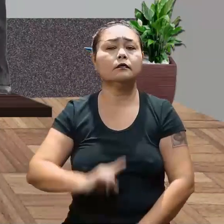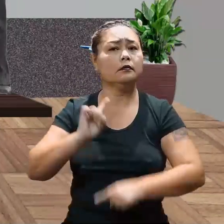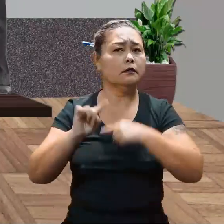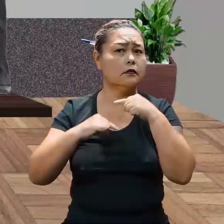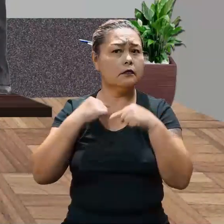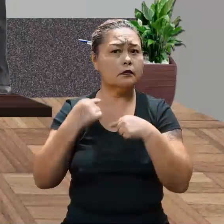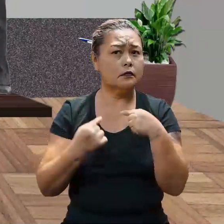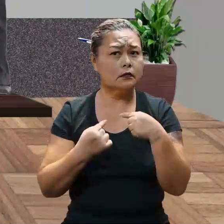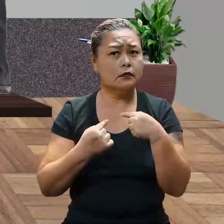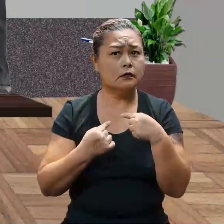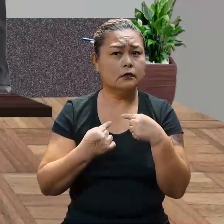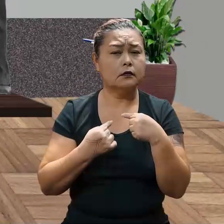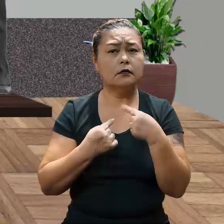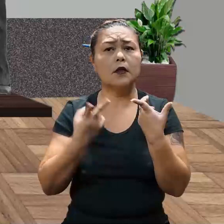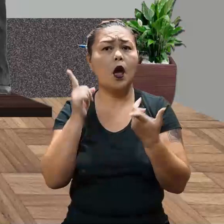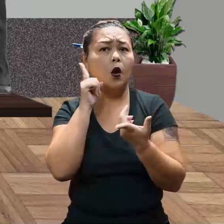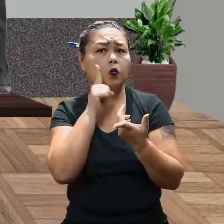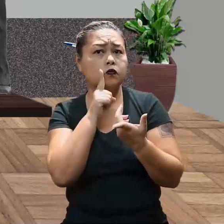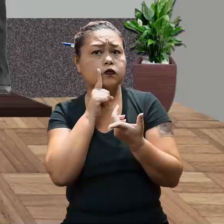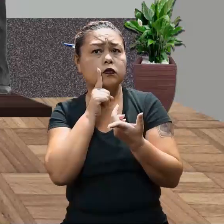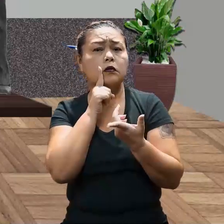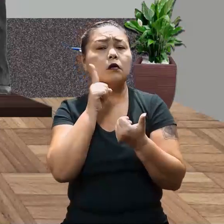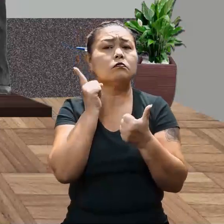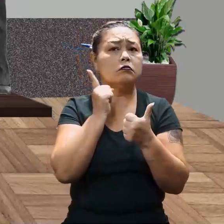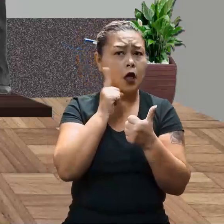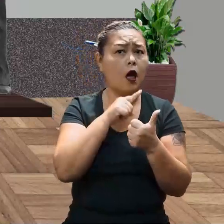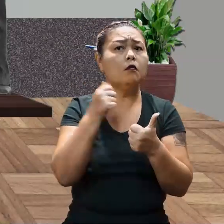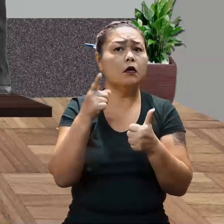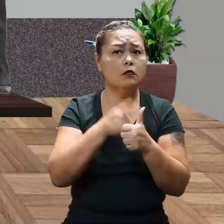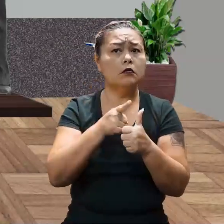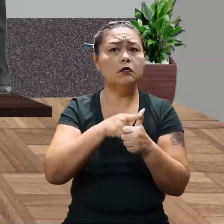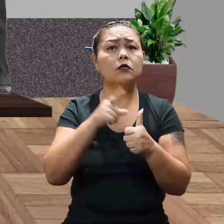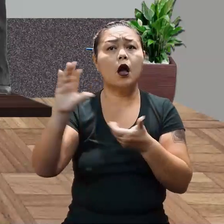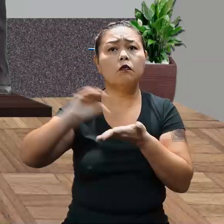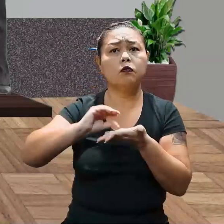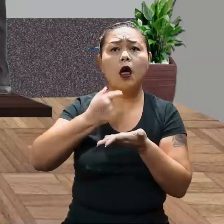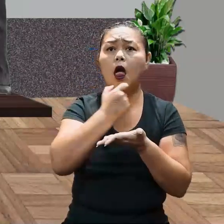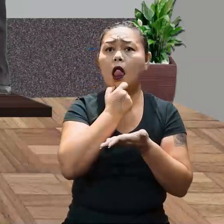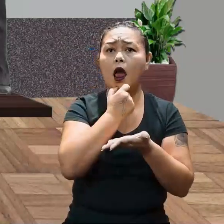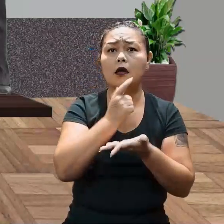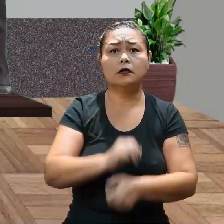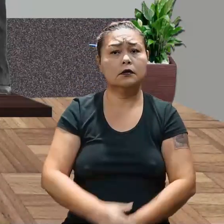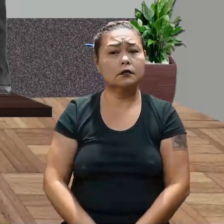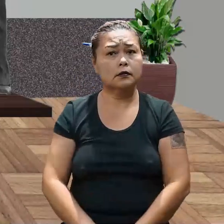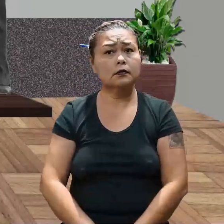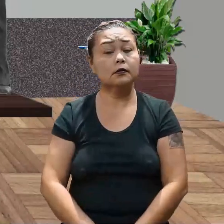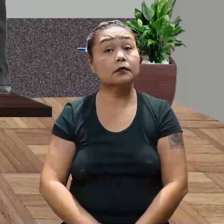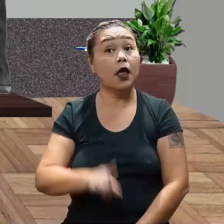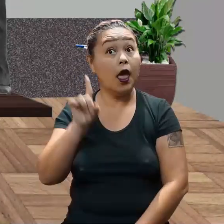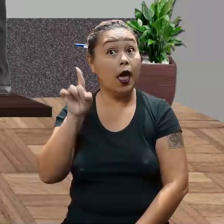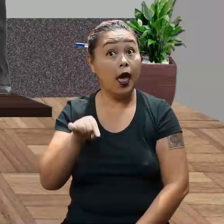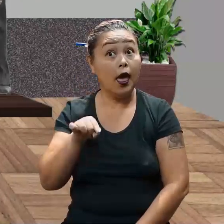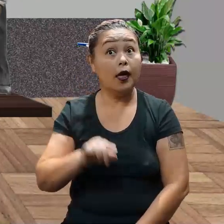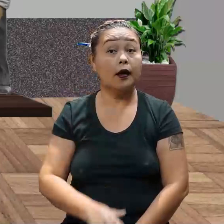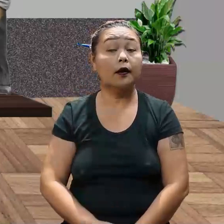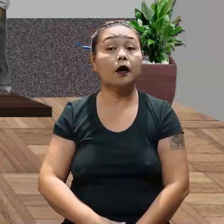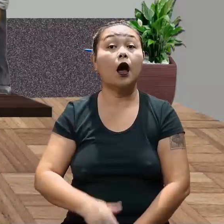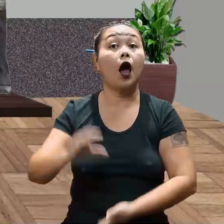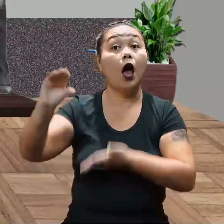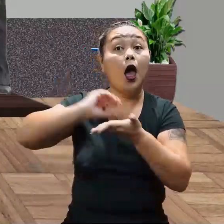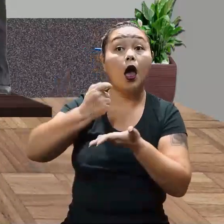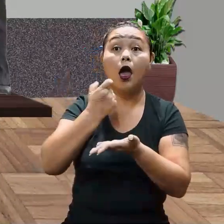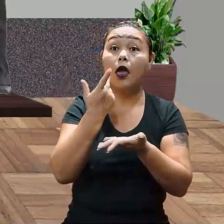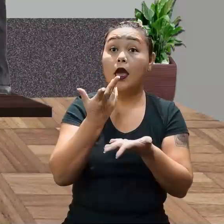Depois vão ver empresas norte-americanas, mas a primeira aqui vai ser capital inglês. E é o